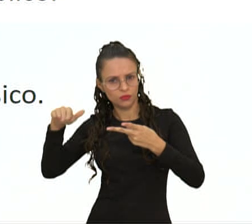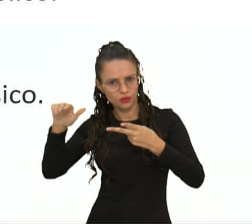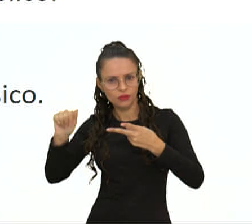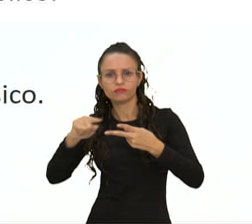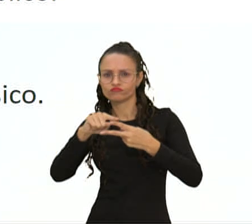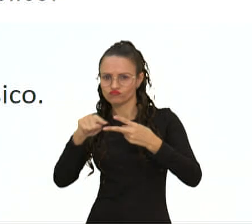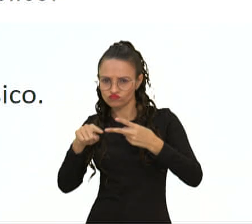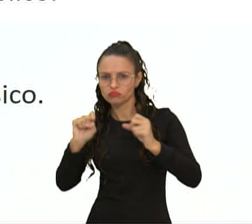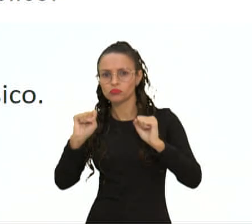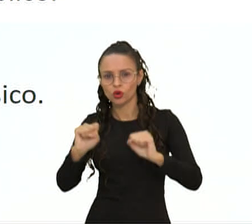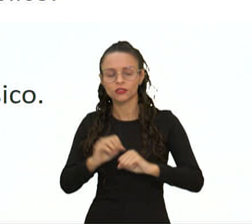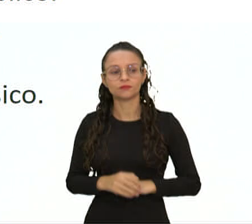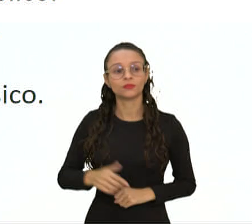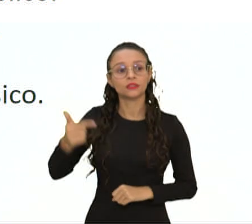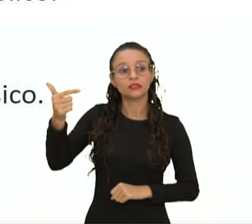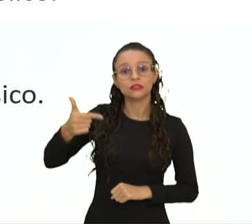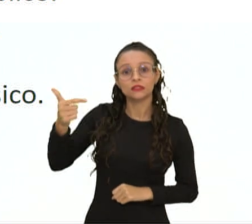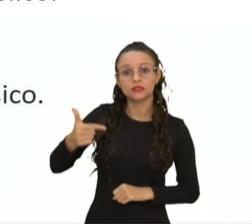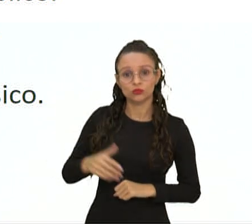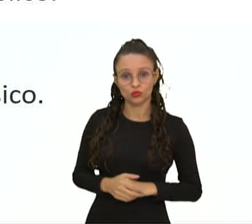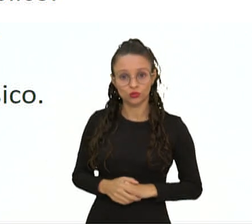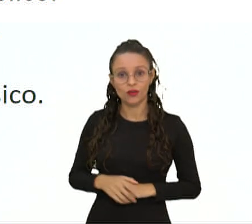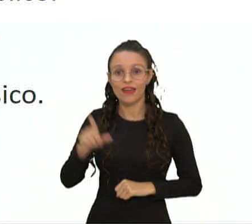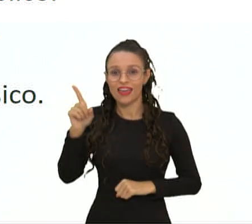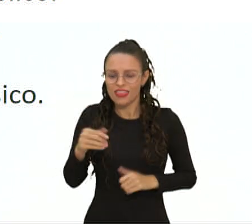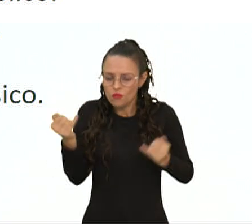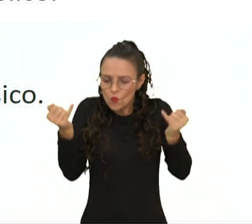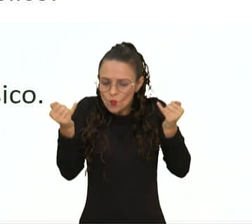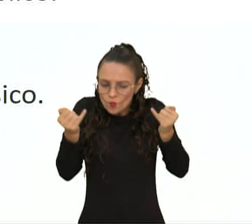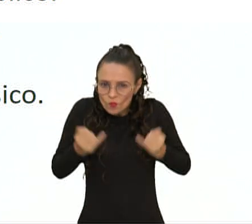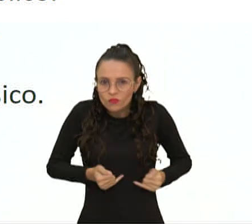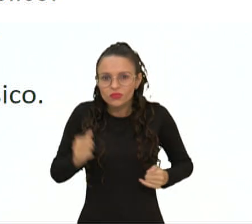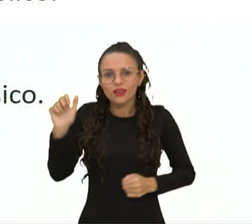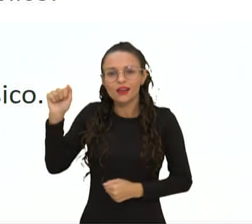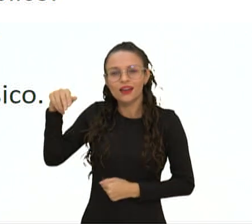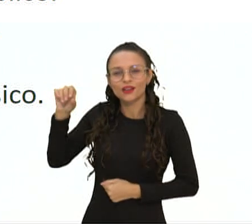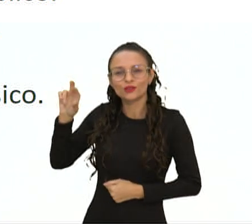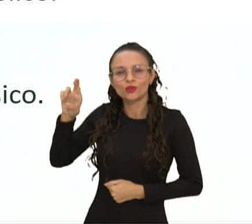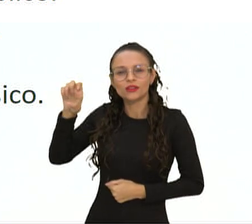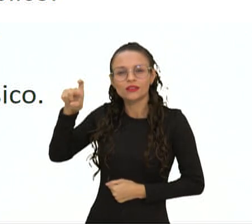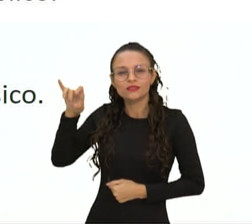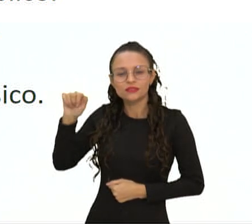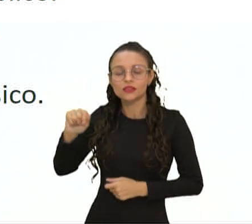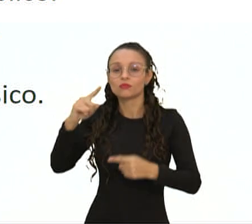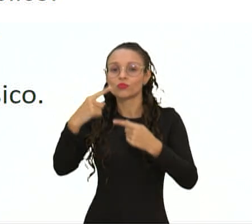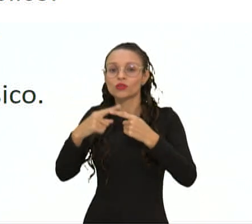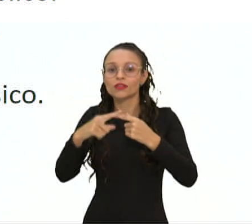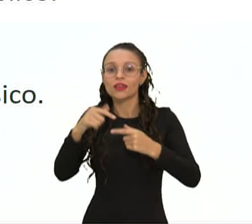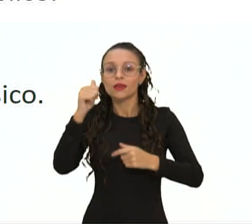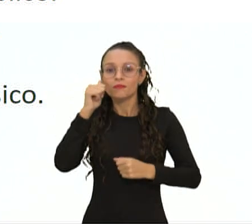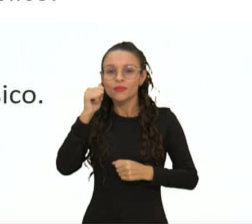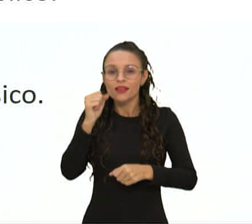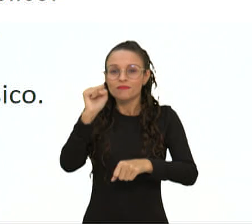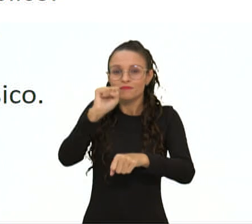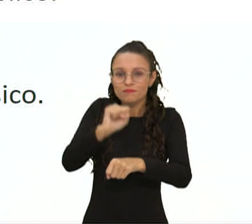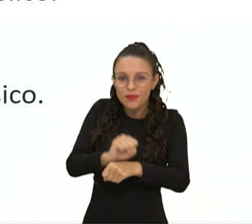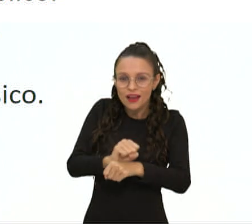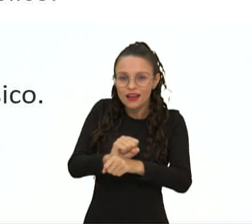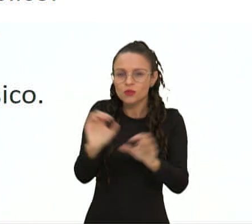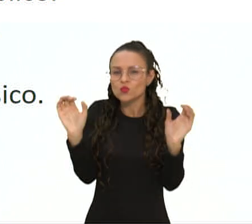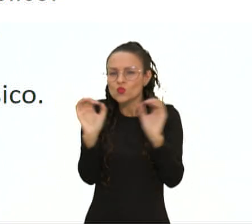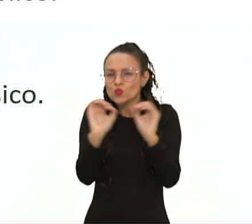segundo a descrição é da anorexia porque é um transtorno hormonal que a menina para de menstruar